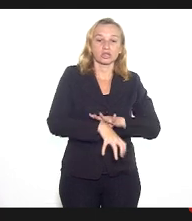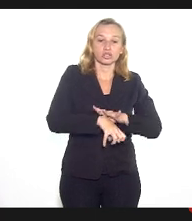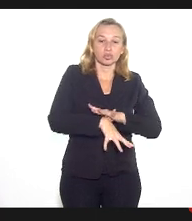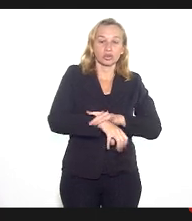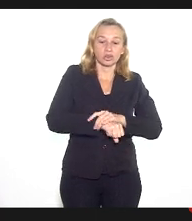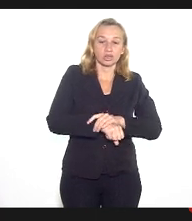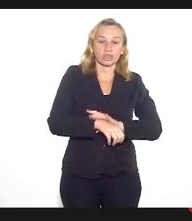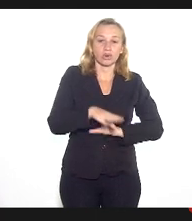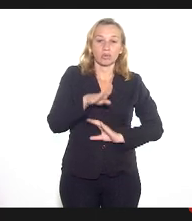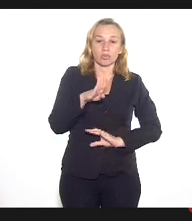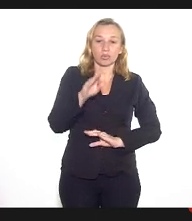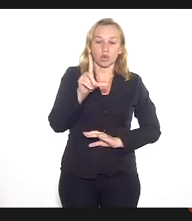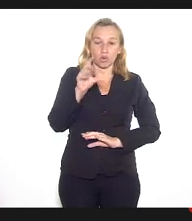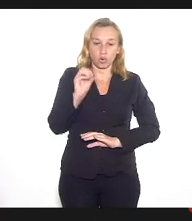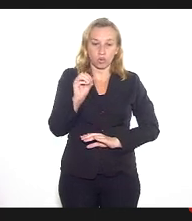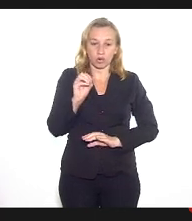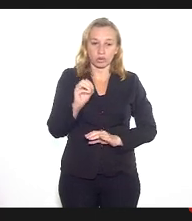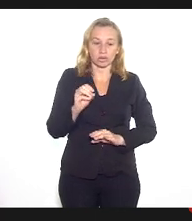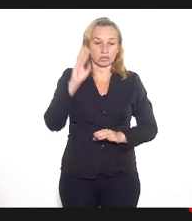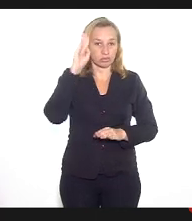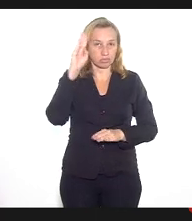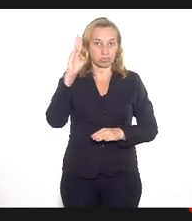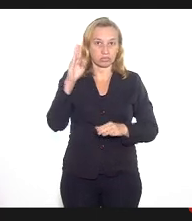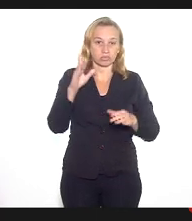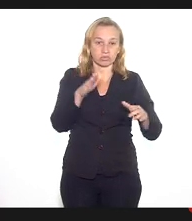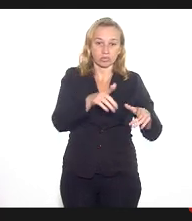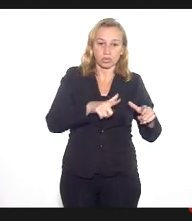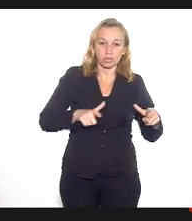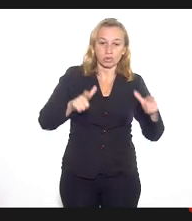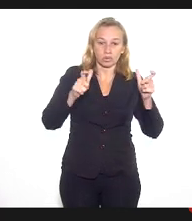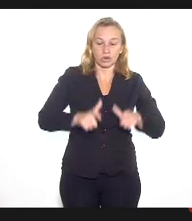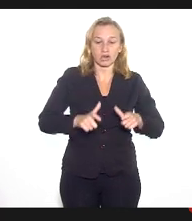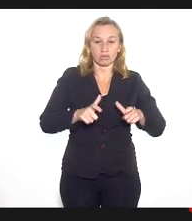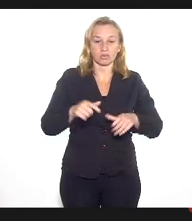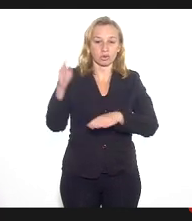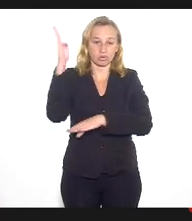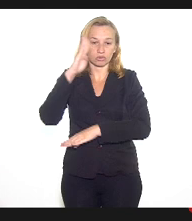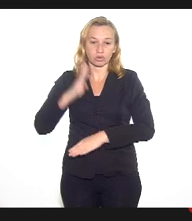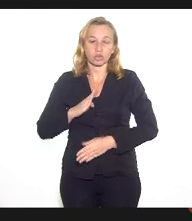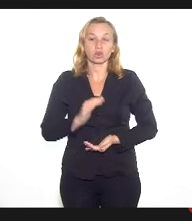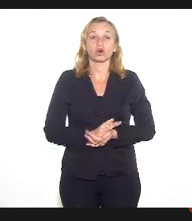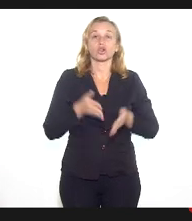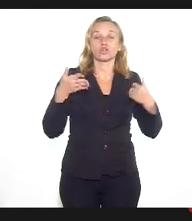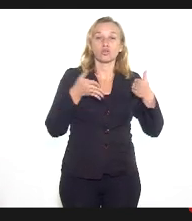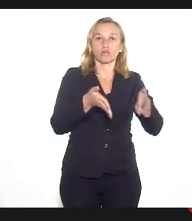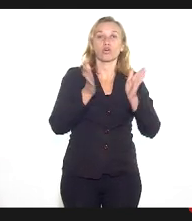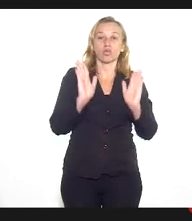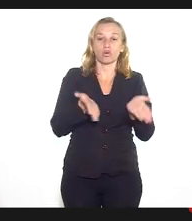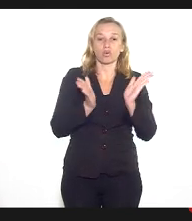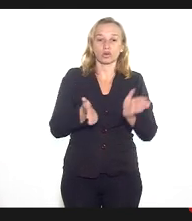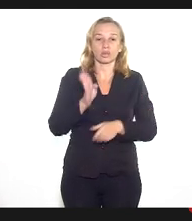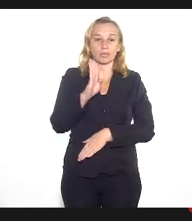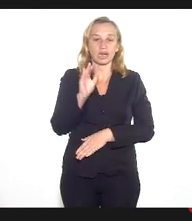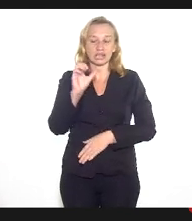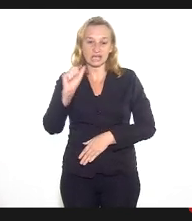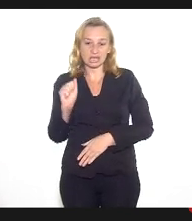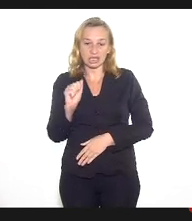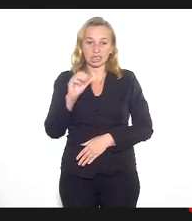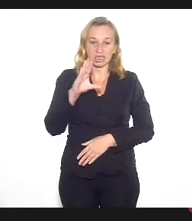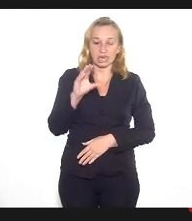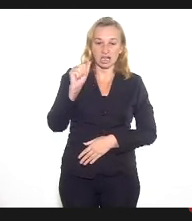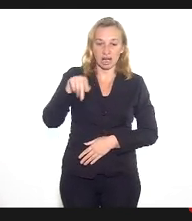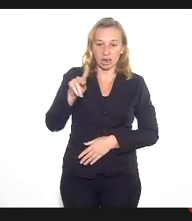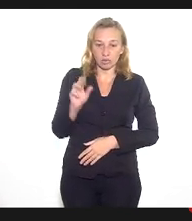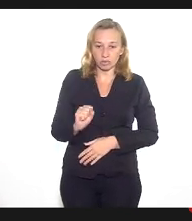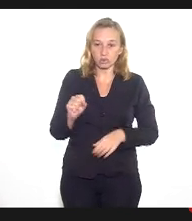8 blocos de produção em 3 áreas principais no Brasil. O nosso foco hoje em dia é nas bacias de Campos e